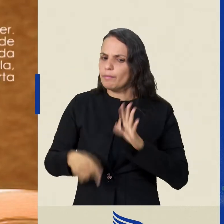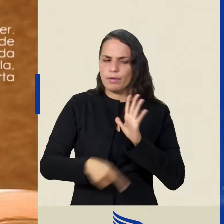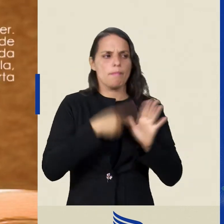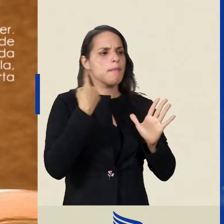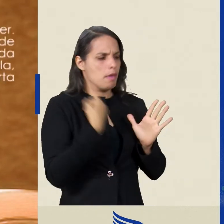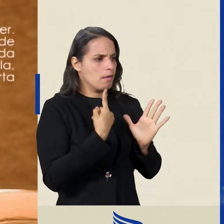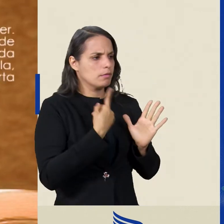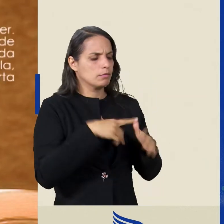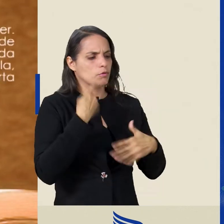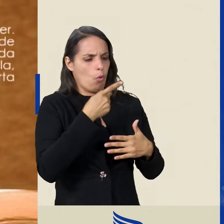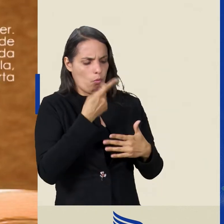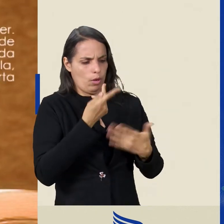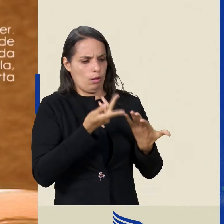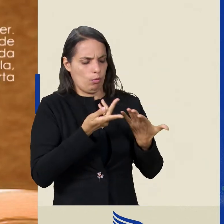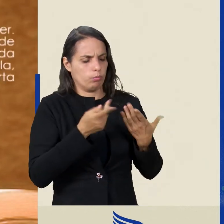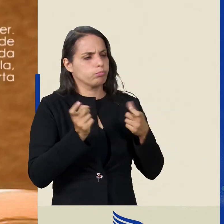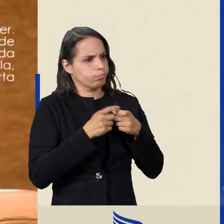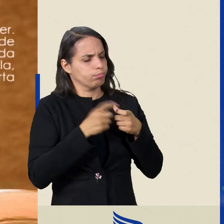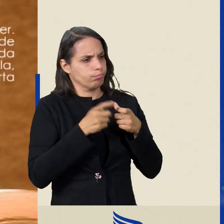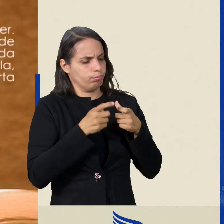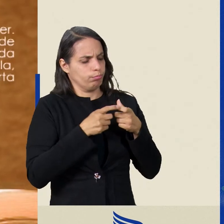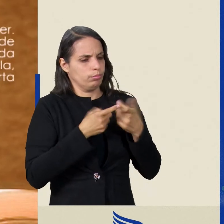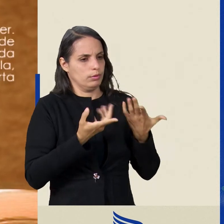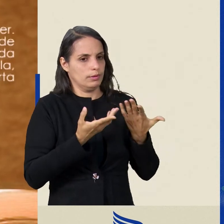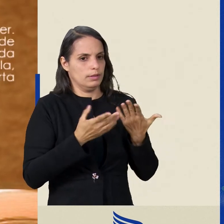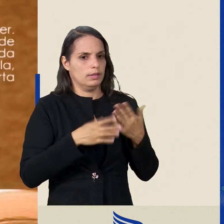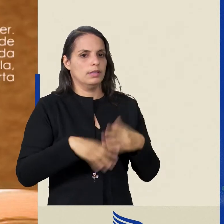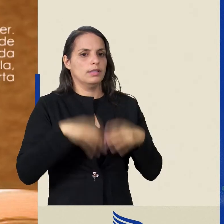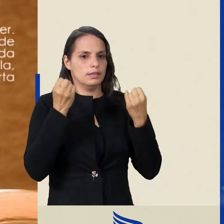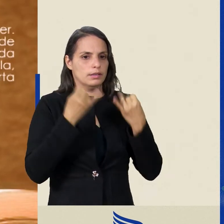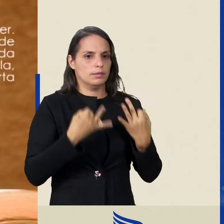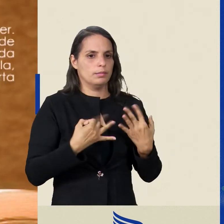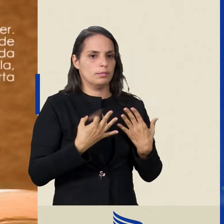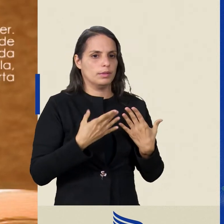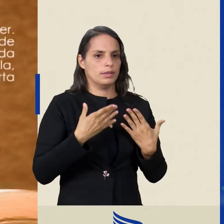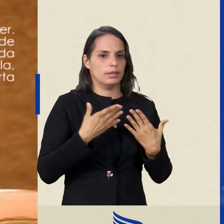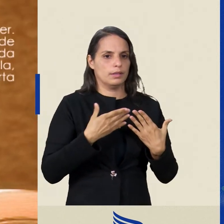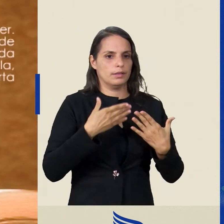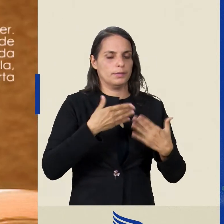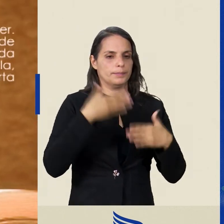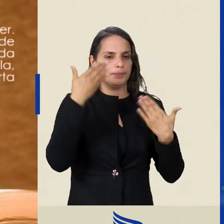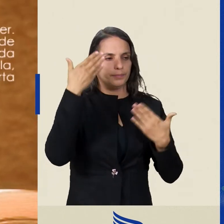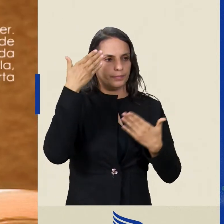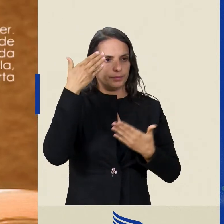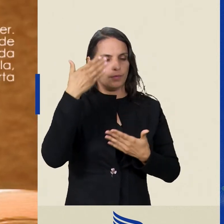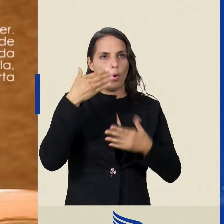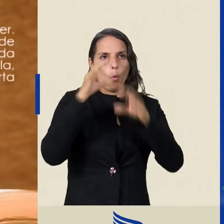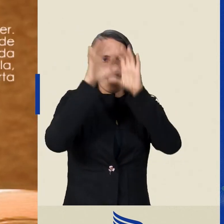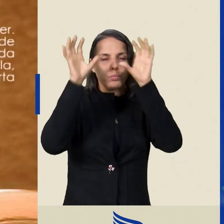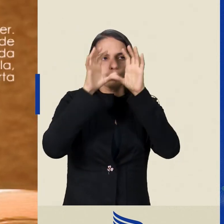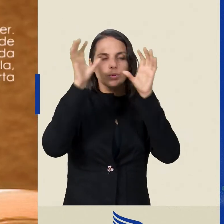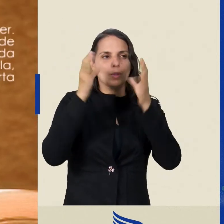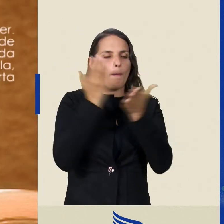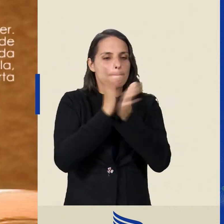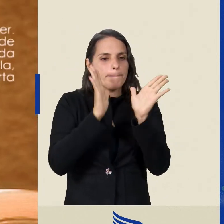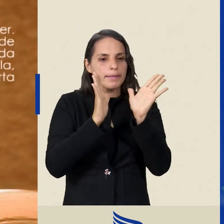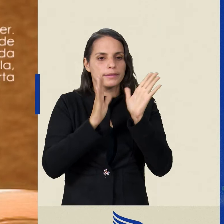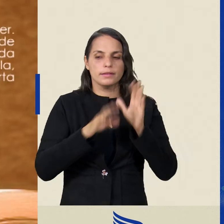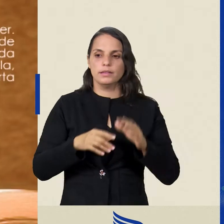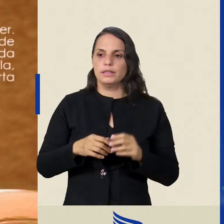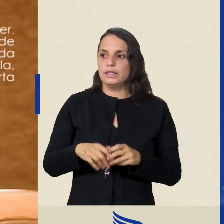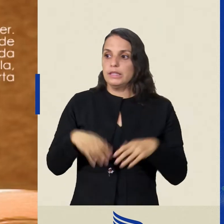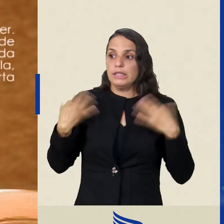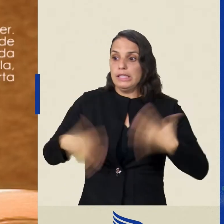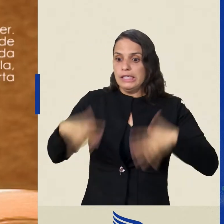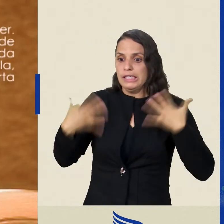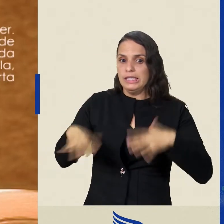o Senhor disse que havia de fazer. Tire essa mulher da visão." Em grande agitação, ele segurou a